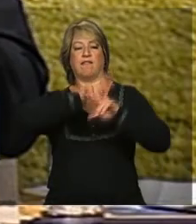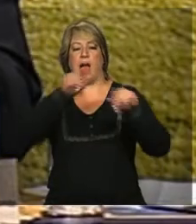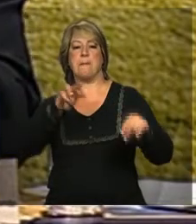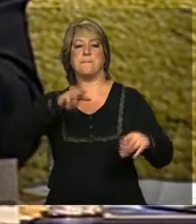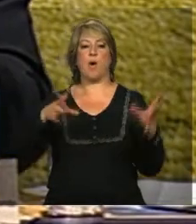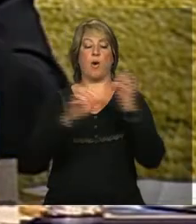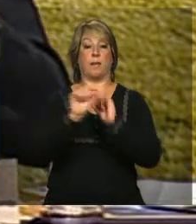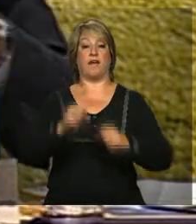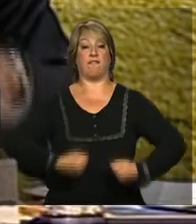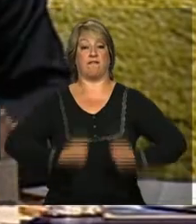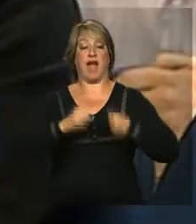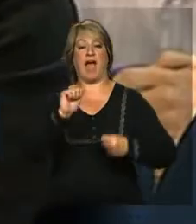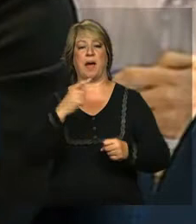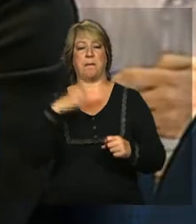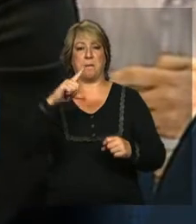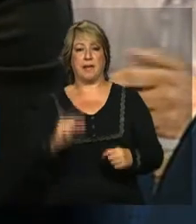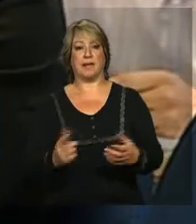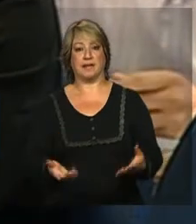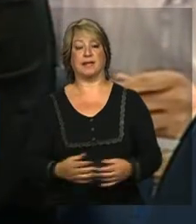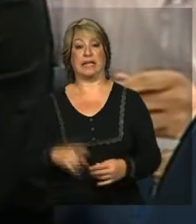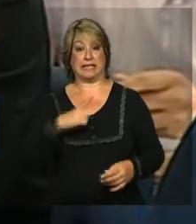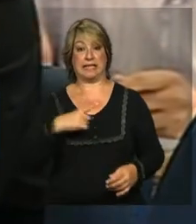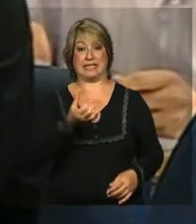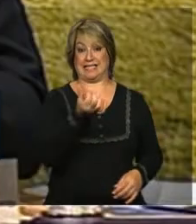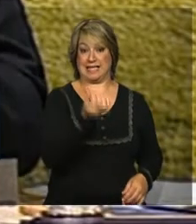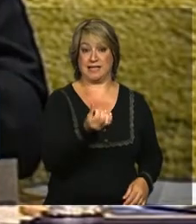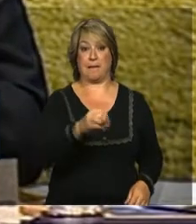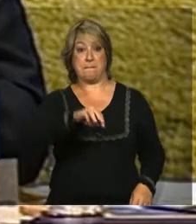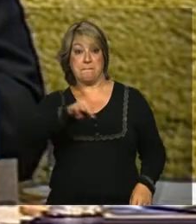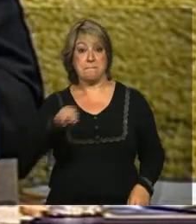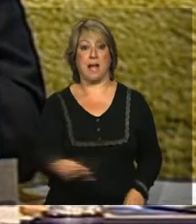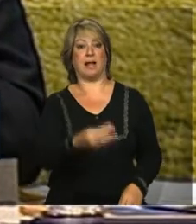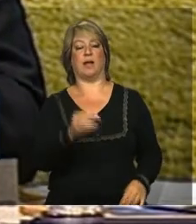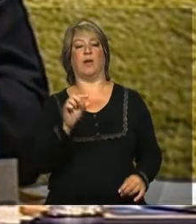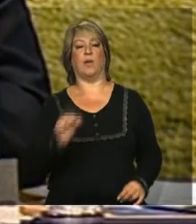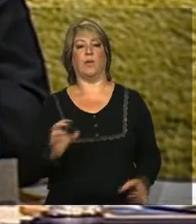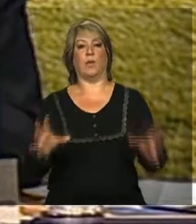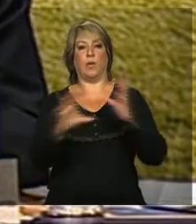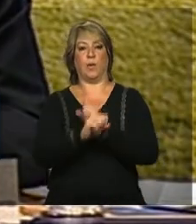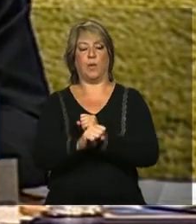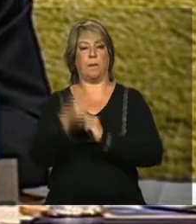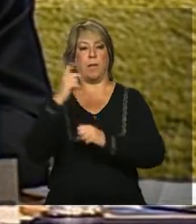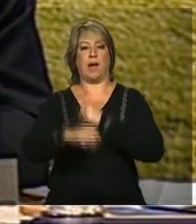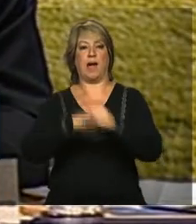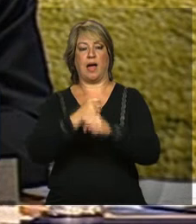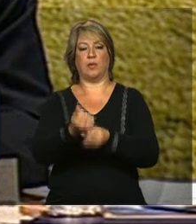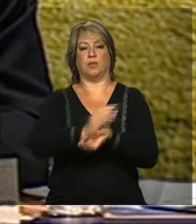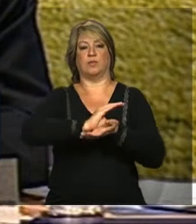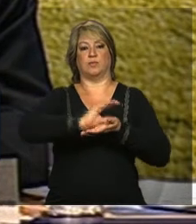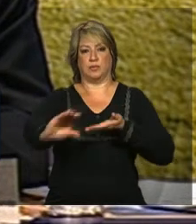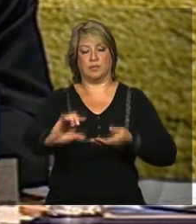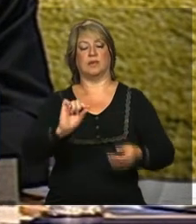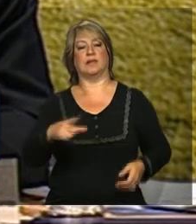milhões da vacina vitamina é tão menos né Patrícia são seis milhões para cobrir anual são seis milhões de investimento